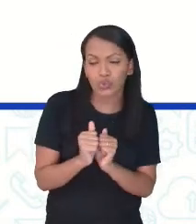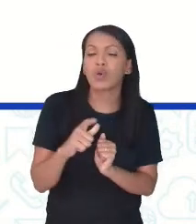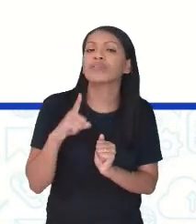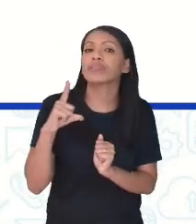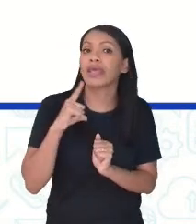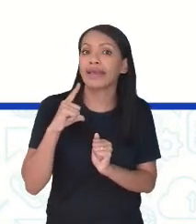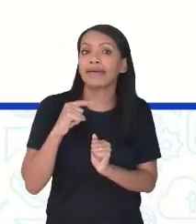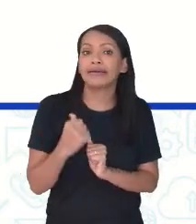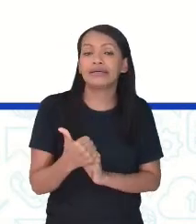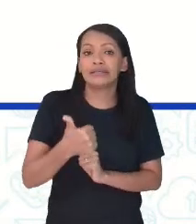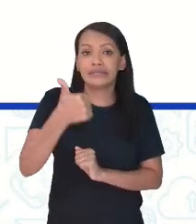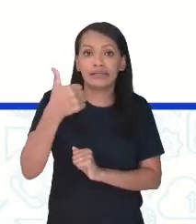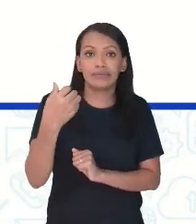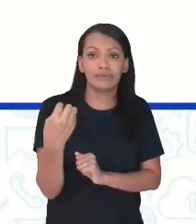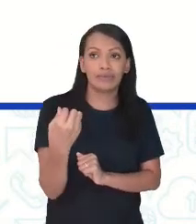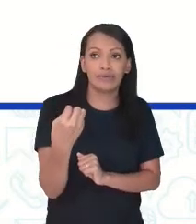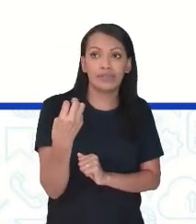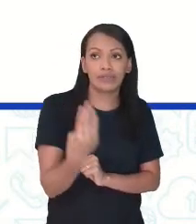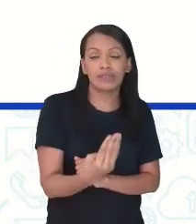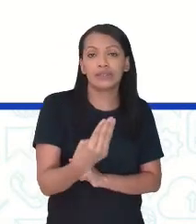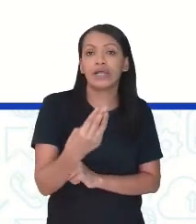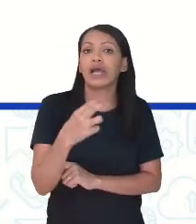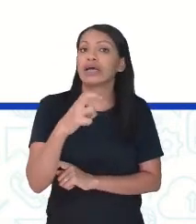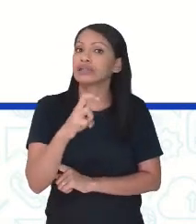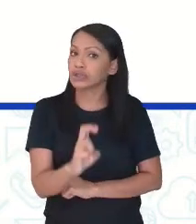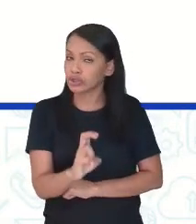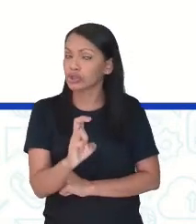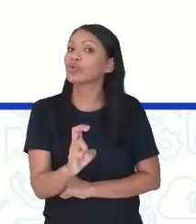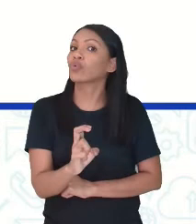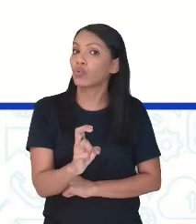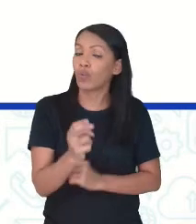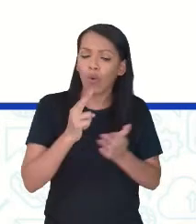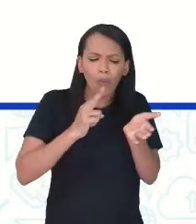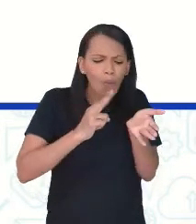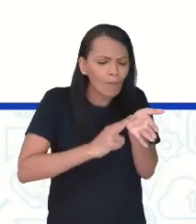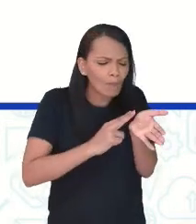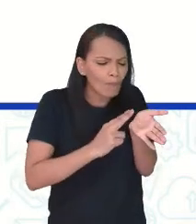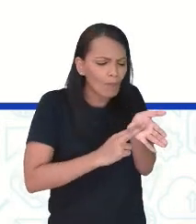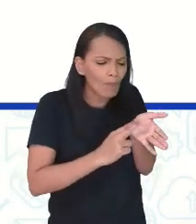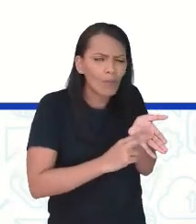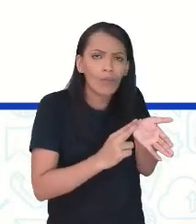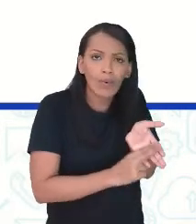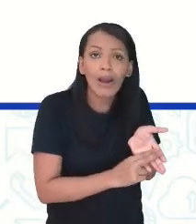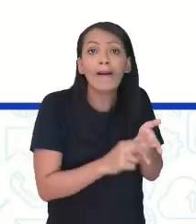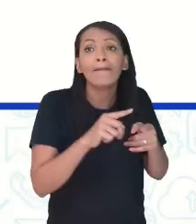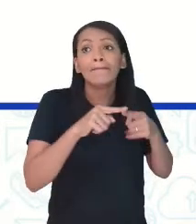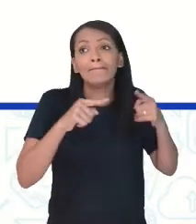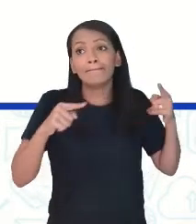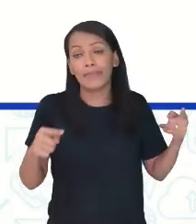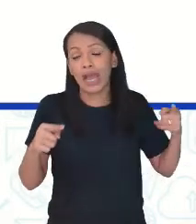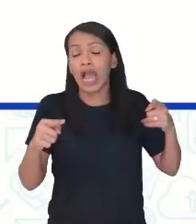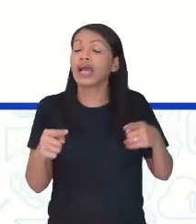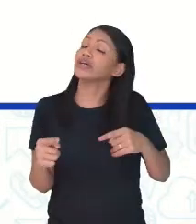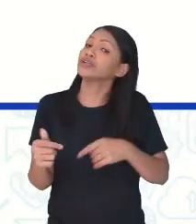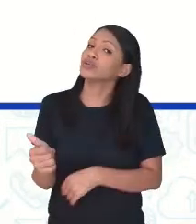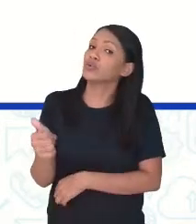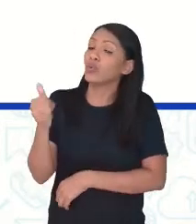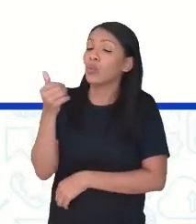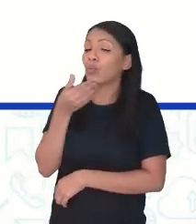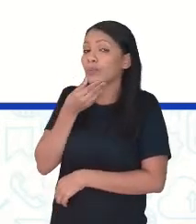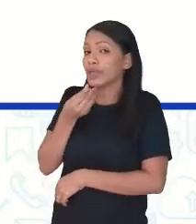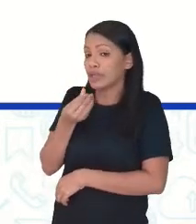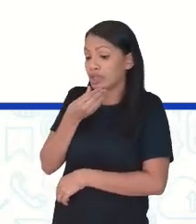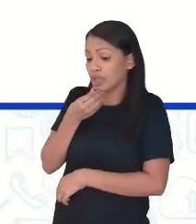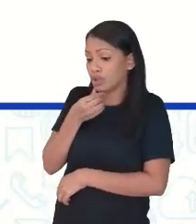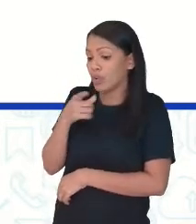figurinhas. Se Luiz tem 15 figurinhas a mais que Júlia, quantas figurinhas cada